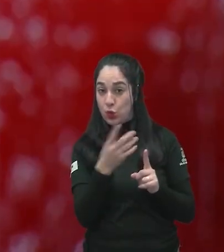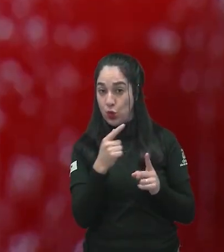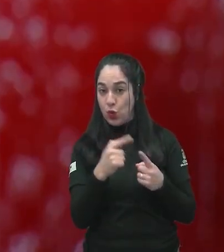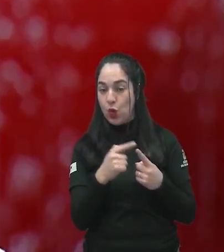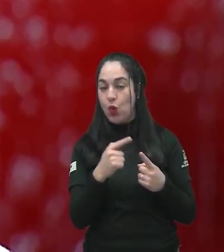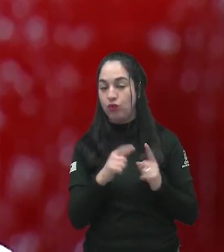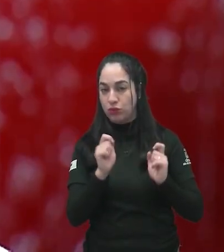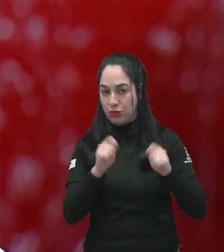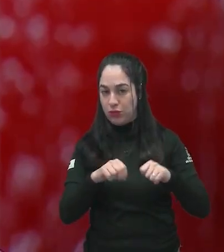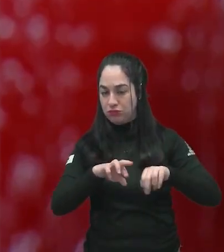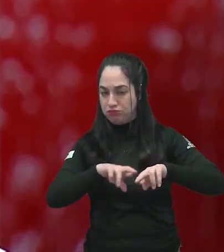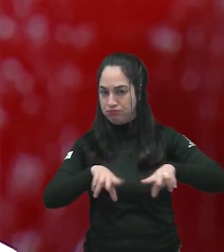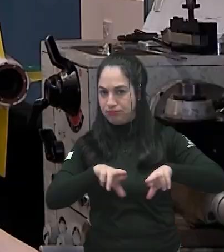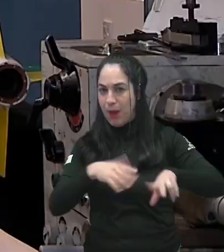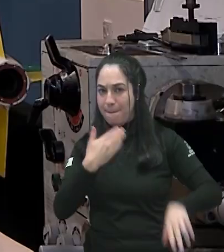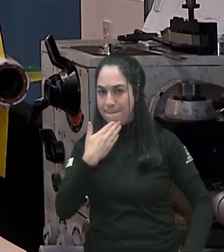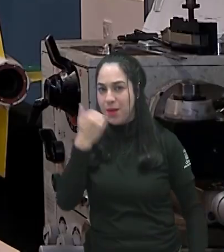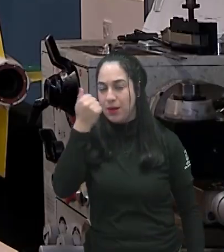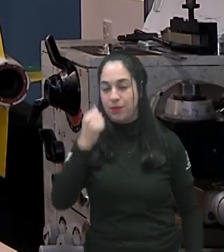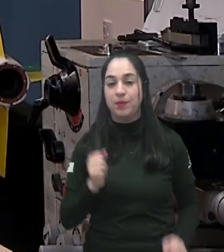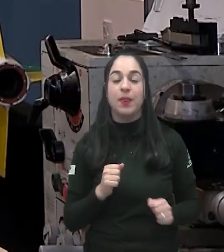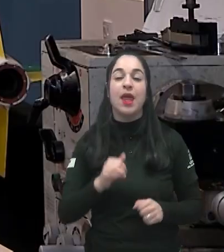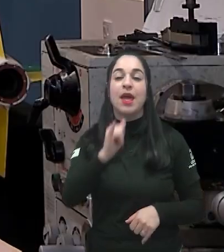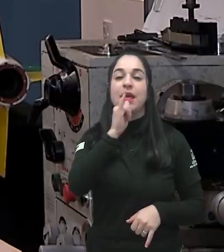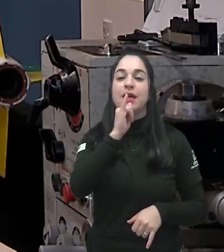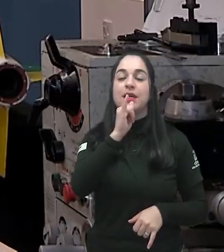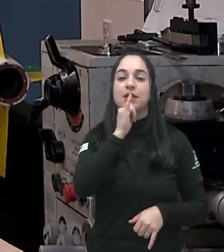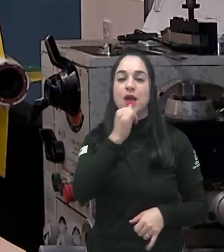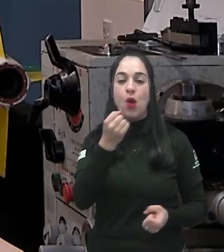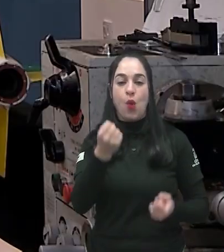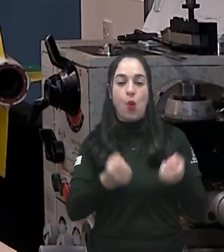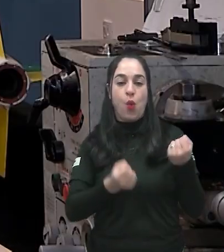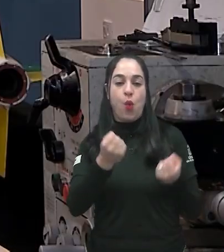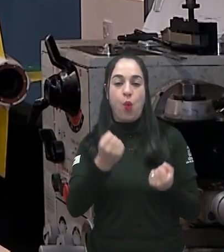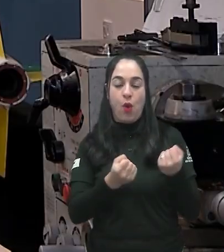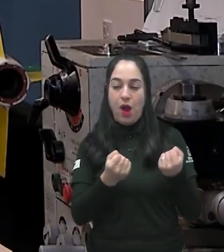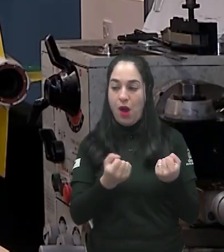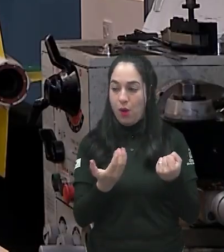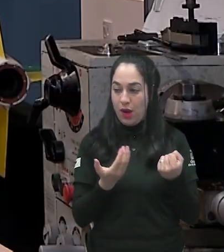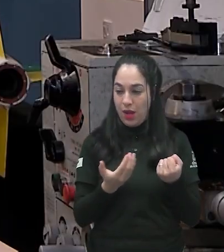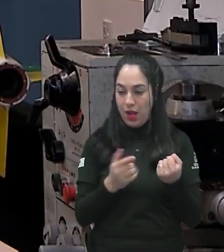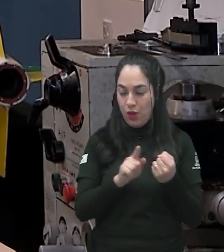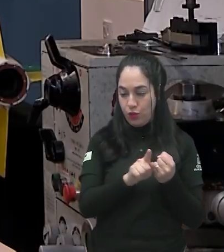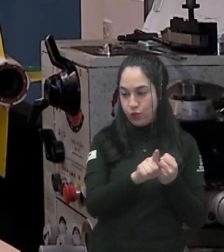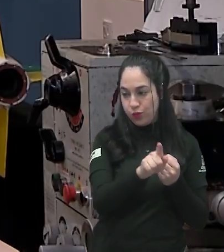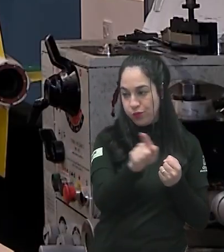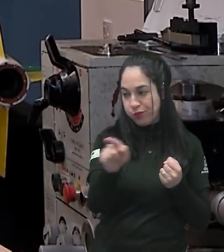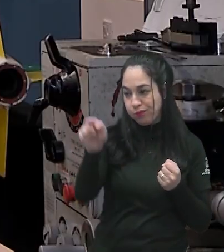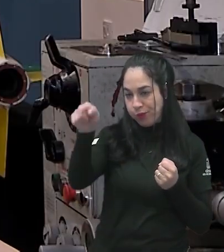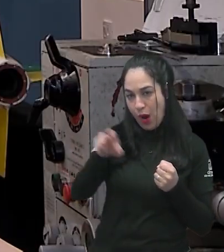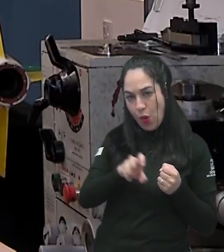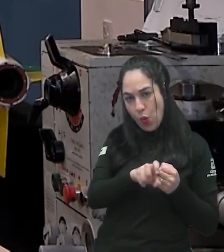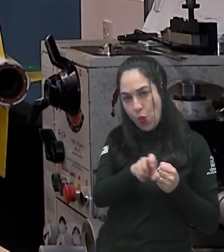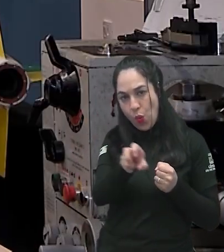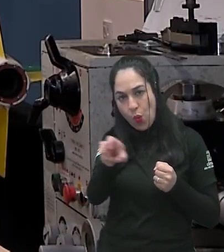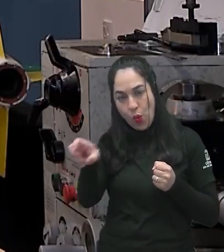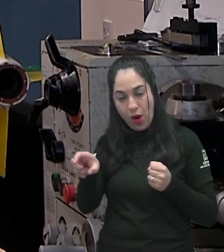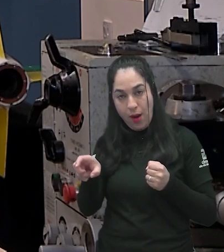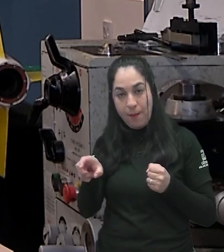apresenta possibilidades superiores. Imagina que você está com o seu carro e você quer sair de onde você está ali do ponto A, chegar no ponto B, você